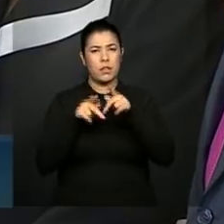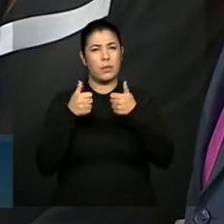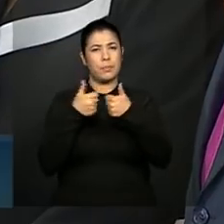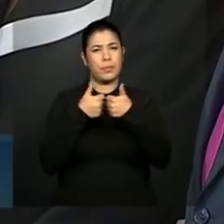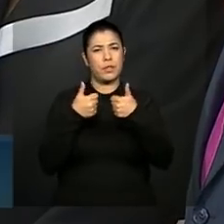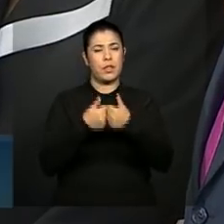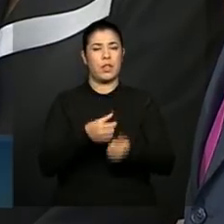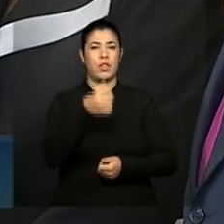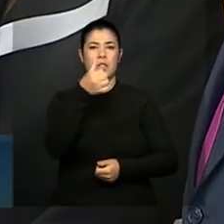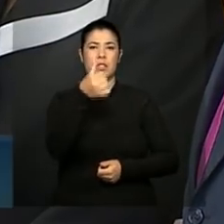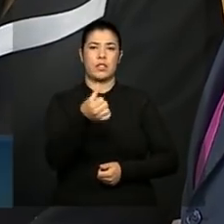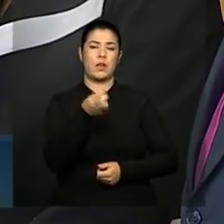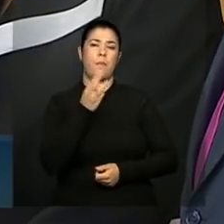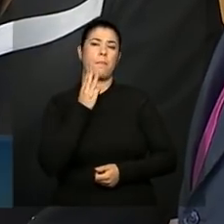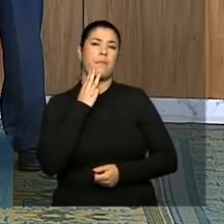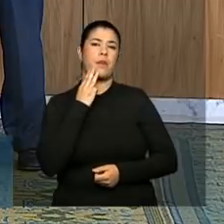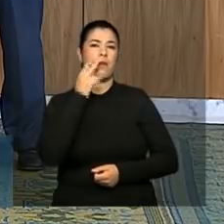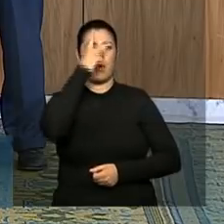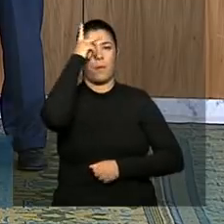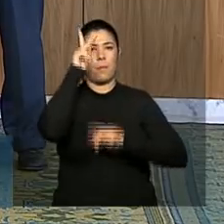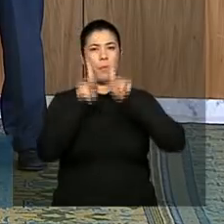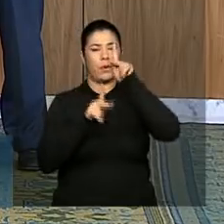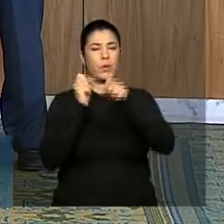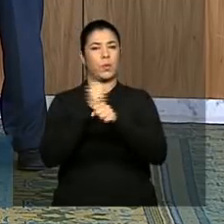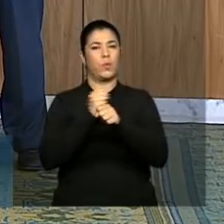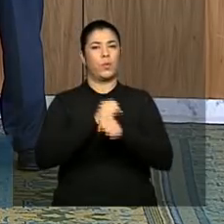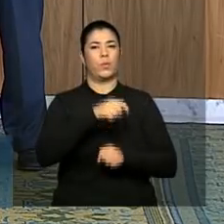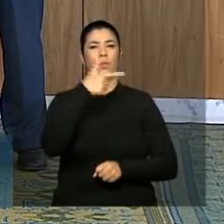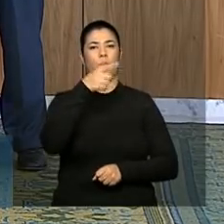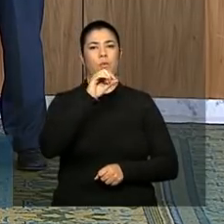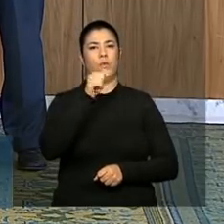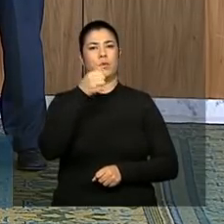cerca de 6 milhões de habitantes em 2013.